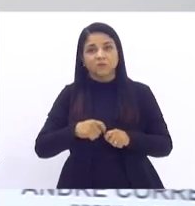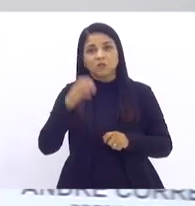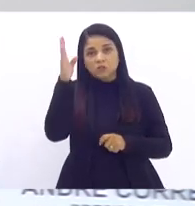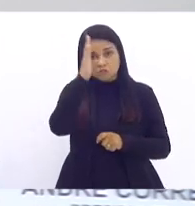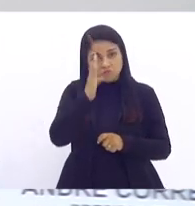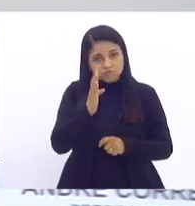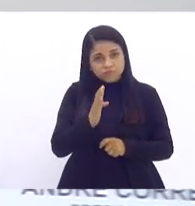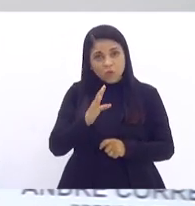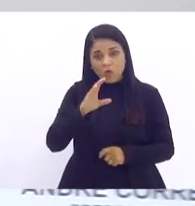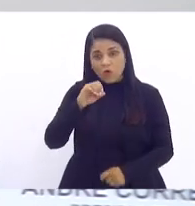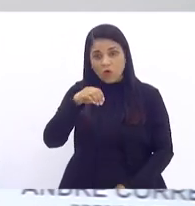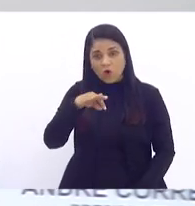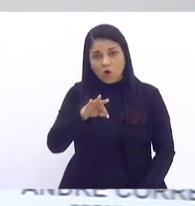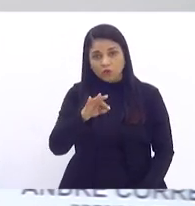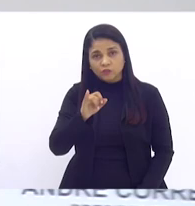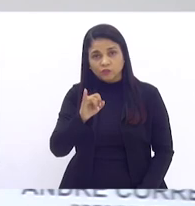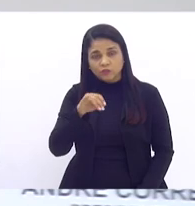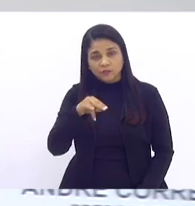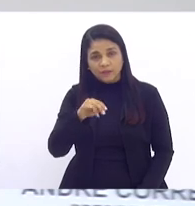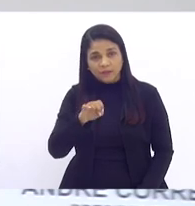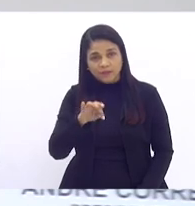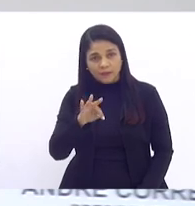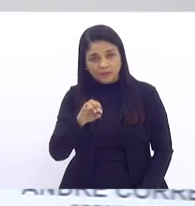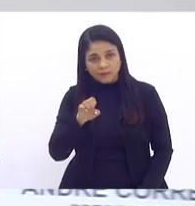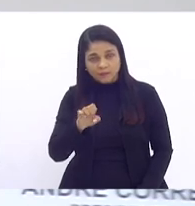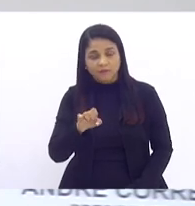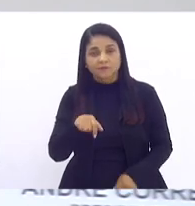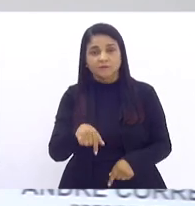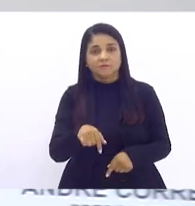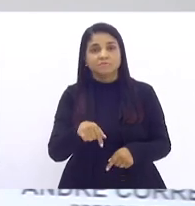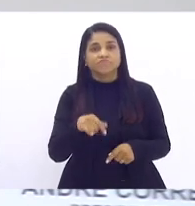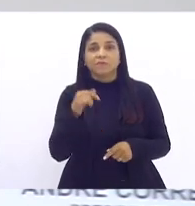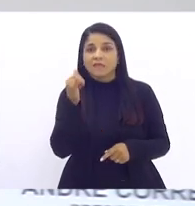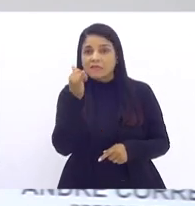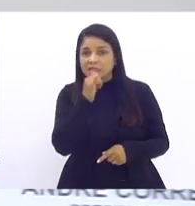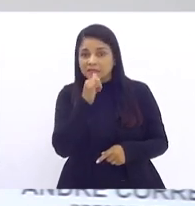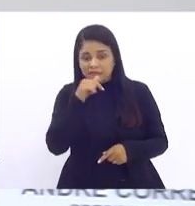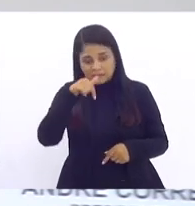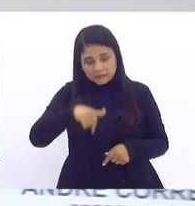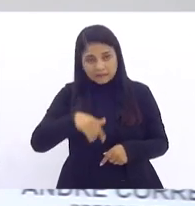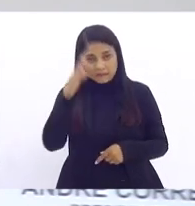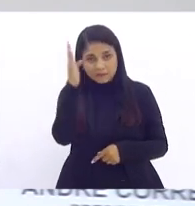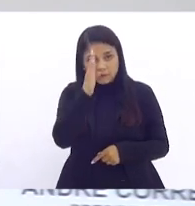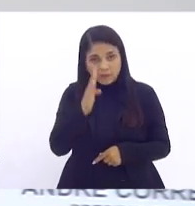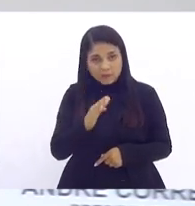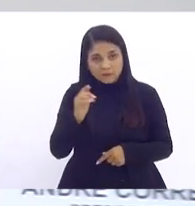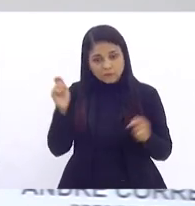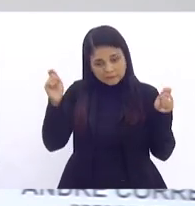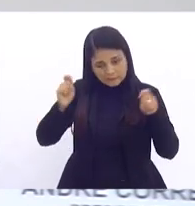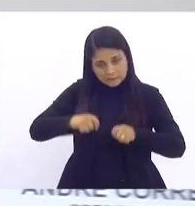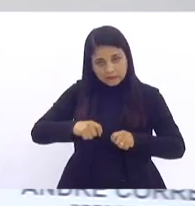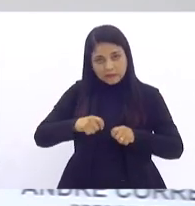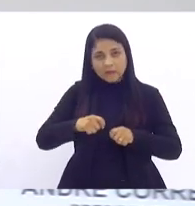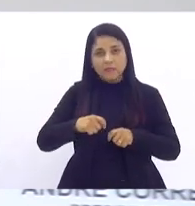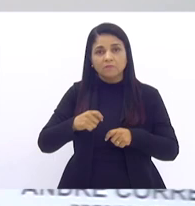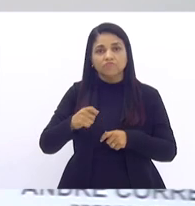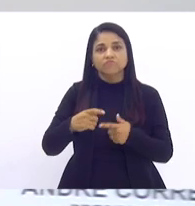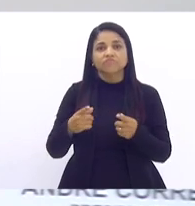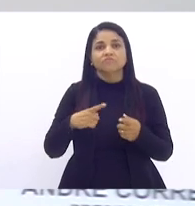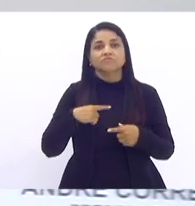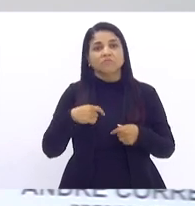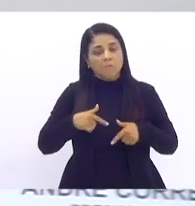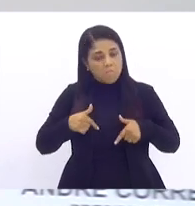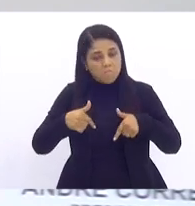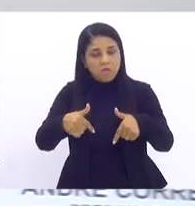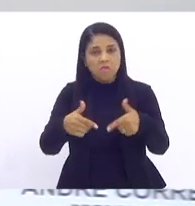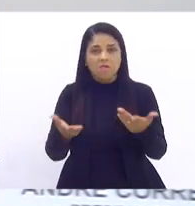continente nessa pauta de transição energética não tem país mais habilitado no mundo para ser protagonista dessa ação